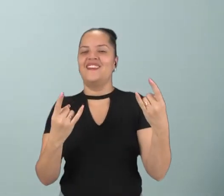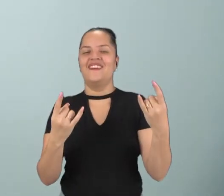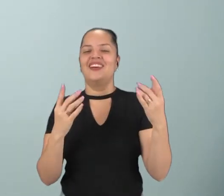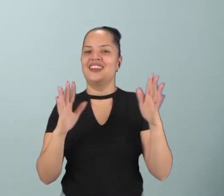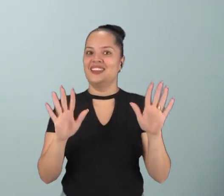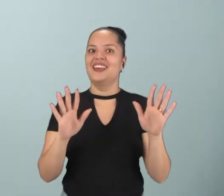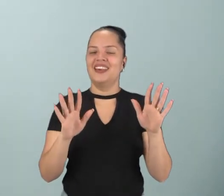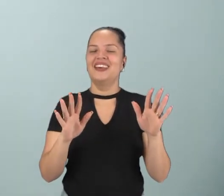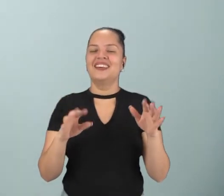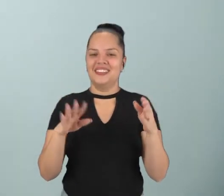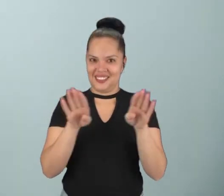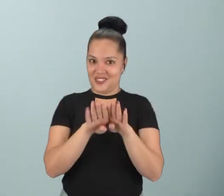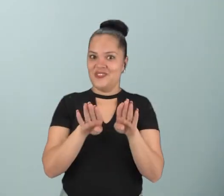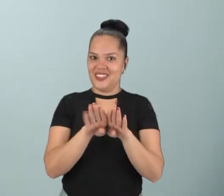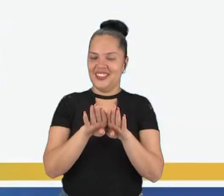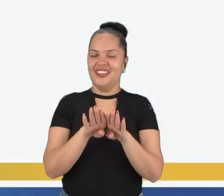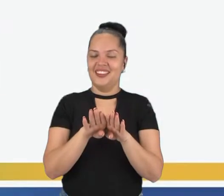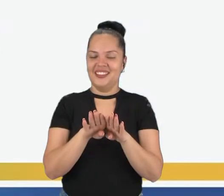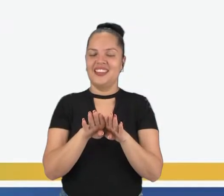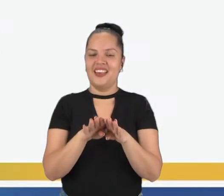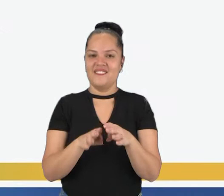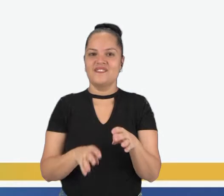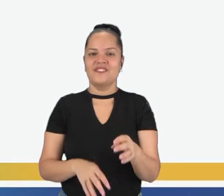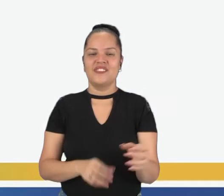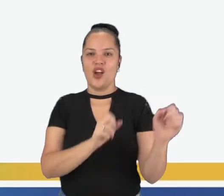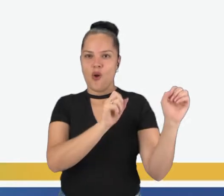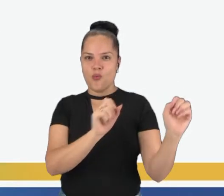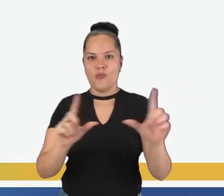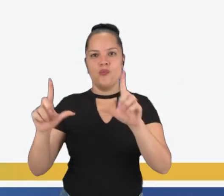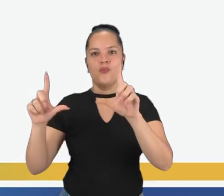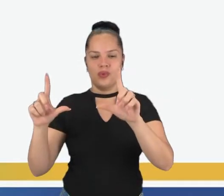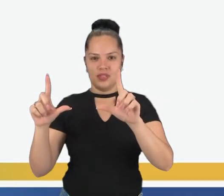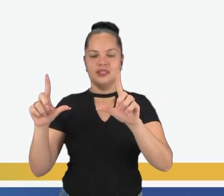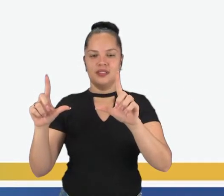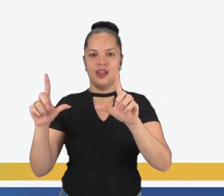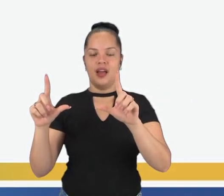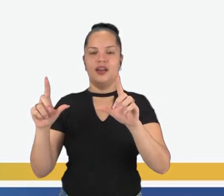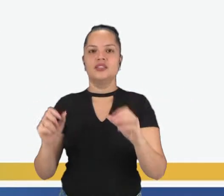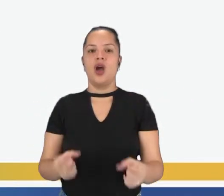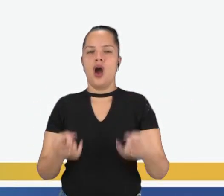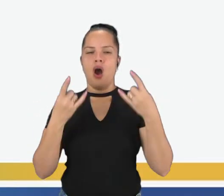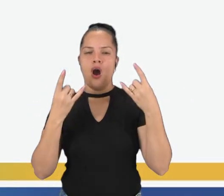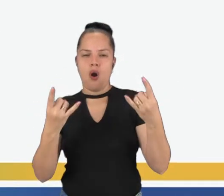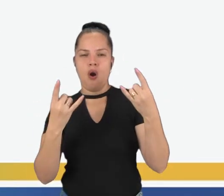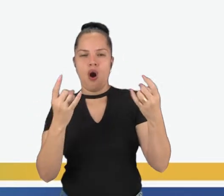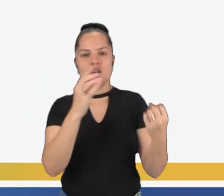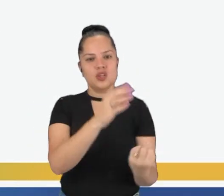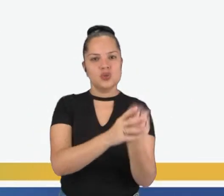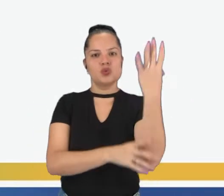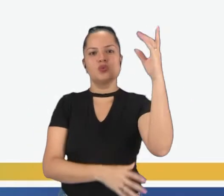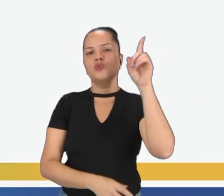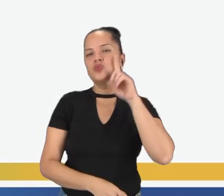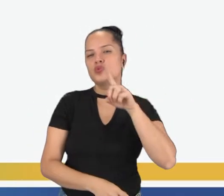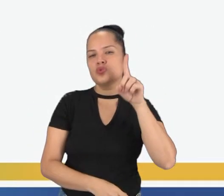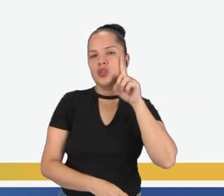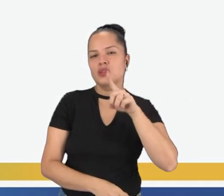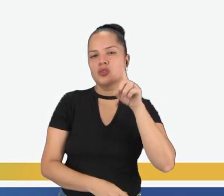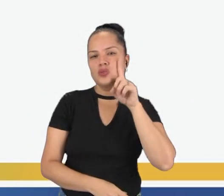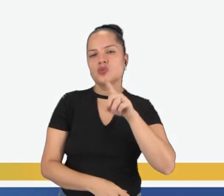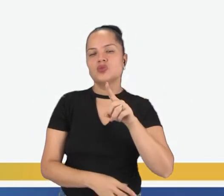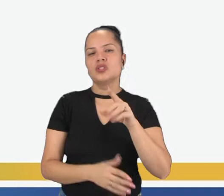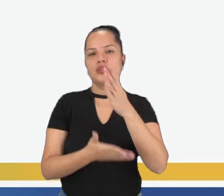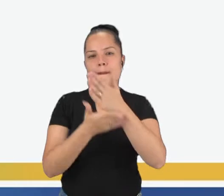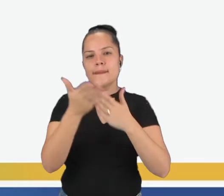deixar de falar. Acompanhe comigo nesse slide. O rock nasce nos Estados Unidos na segunda metade do